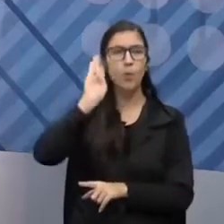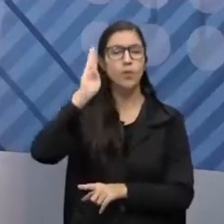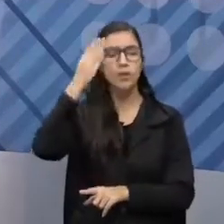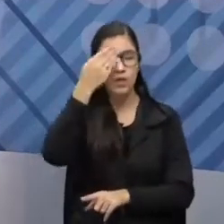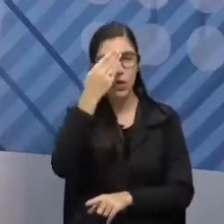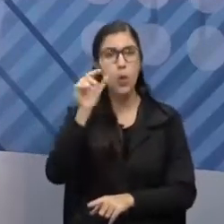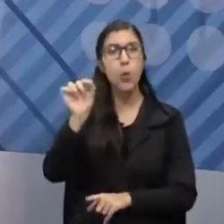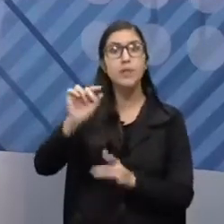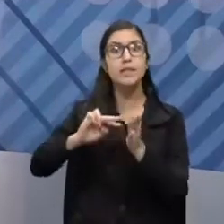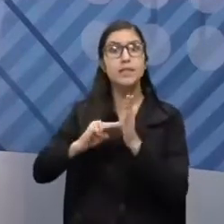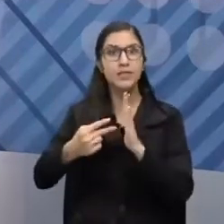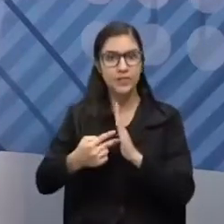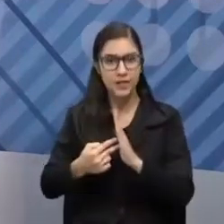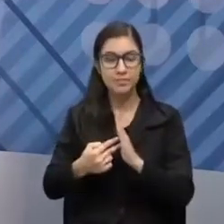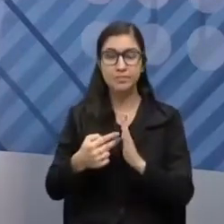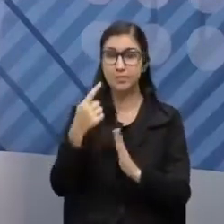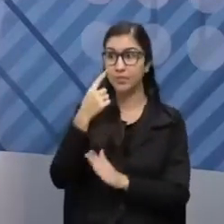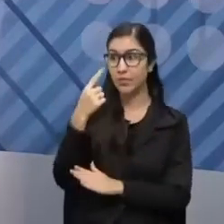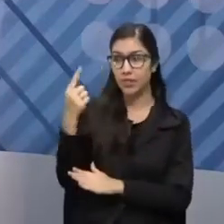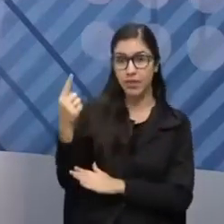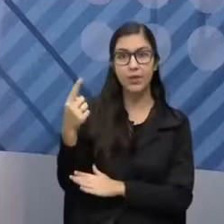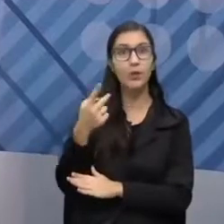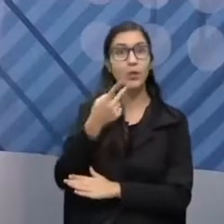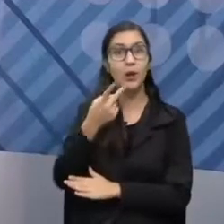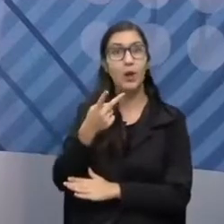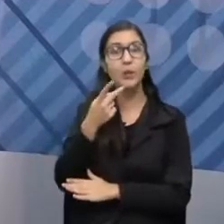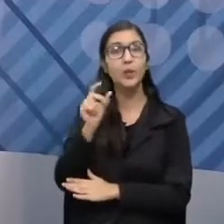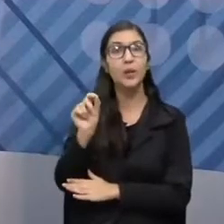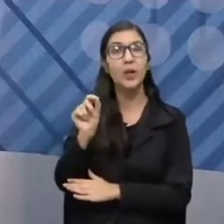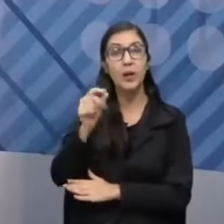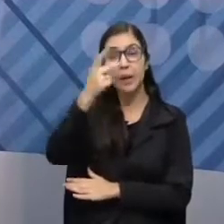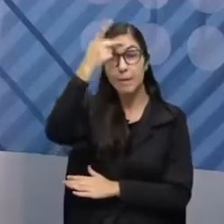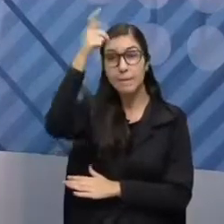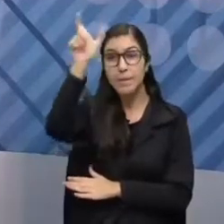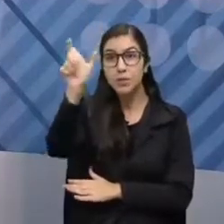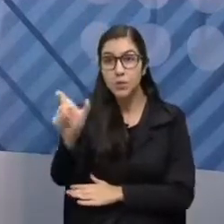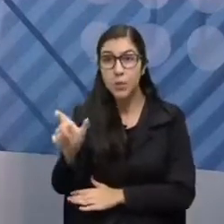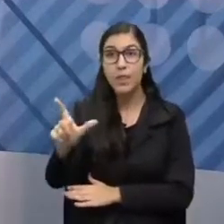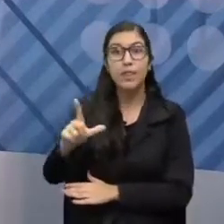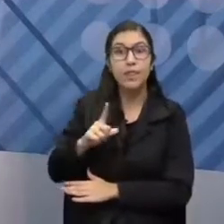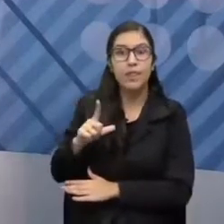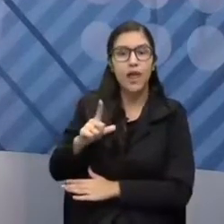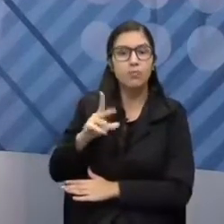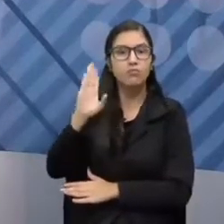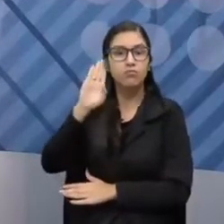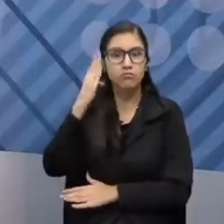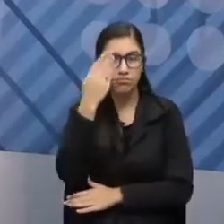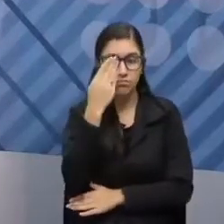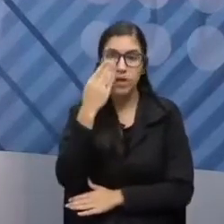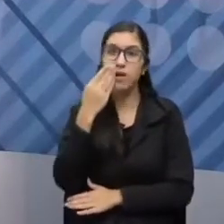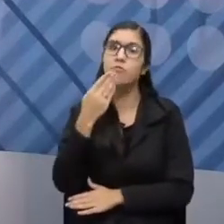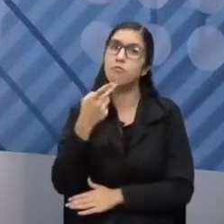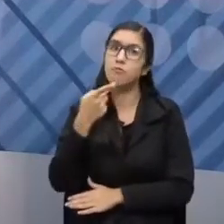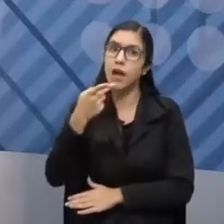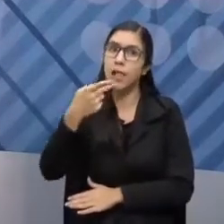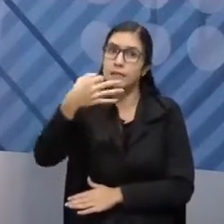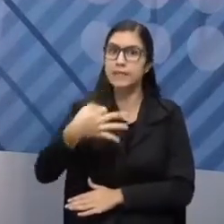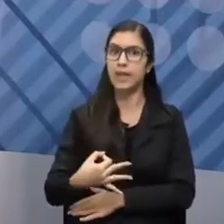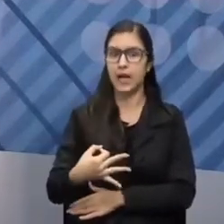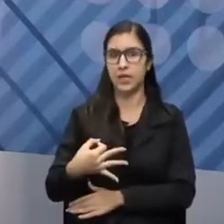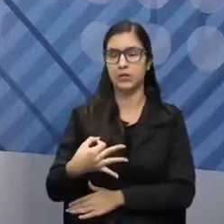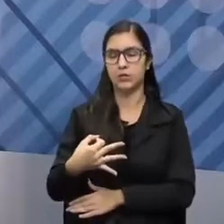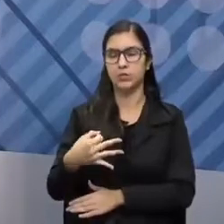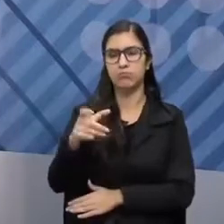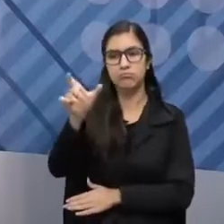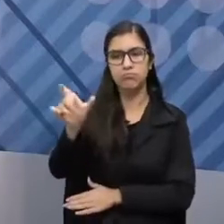que é surdo-cegueira. E vejam que eu estou mencionando pessoa com surdo-cegueira, porque assim é a maneira correta de identificarmos